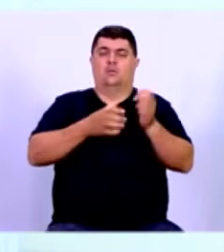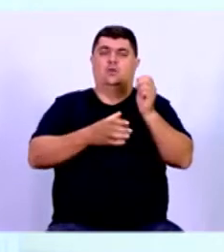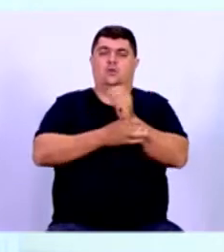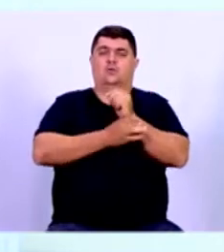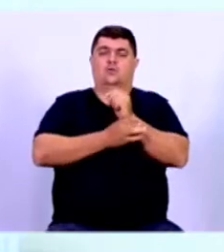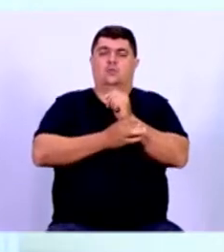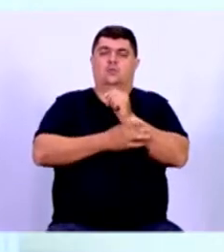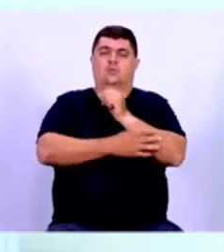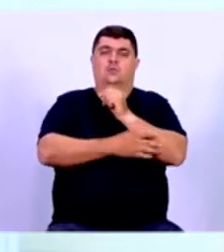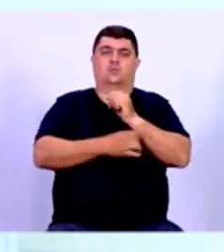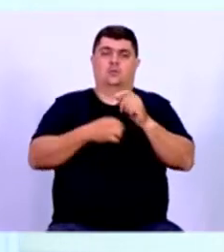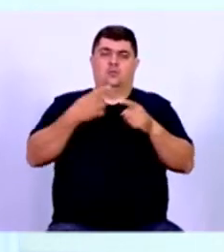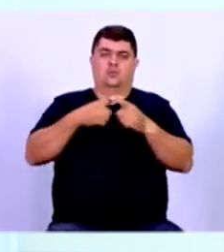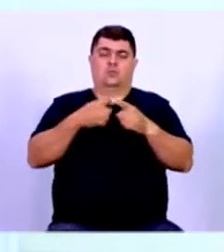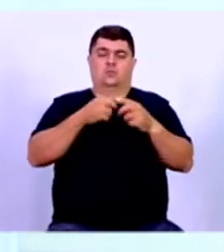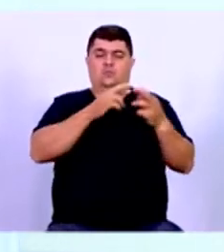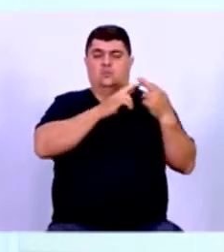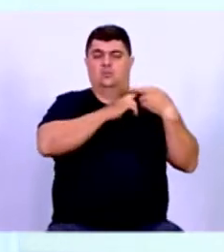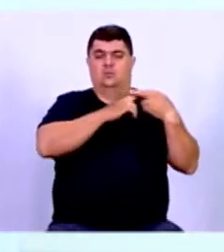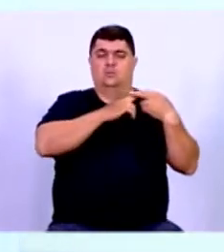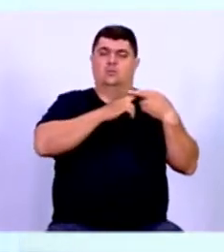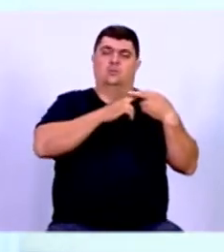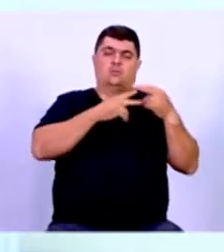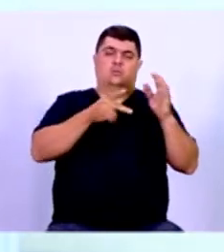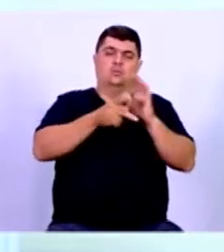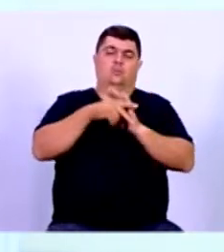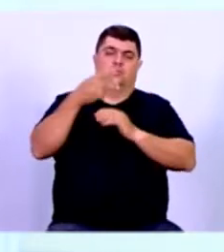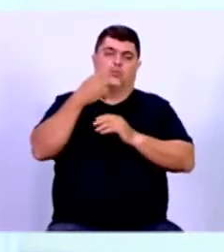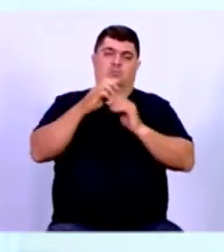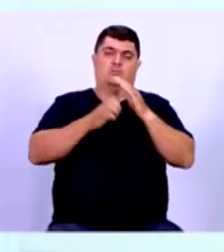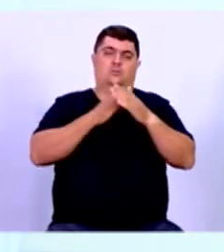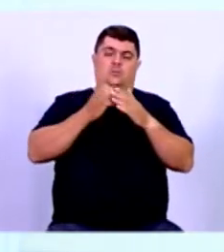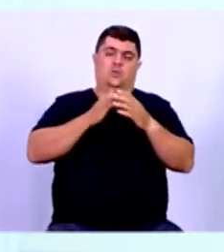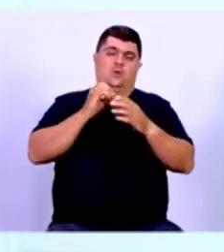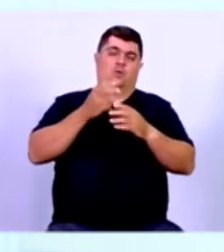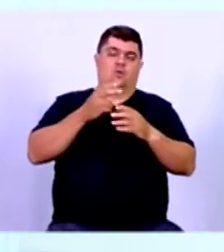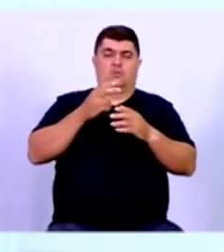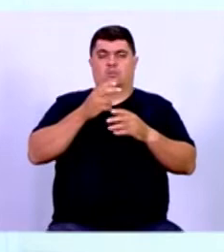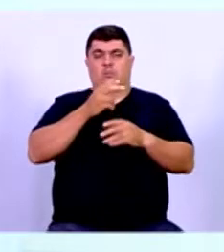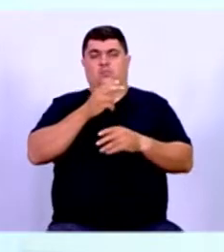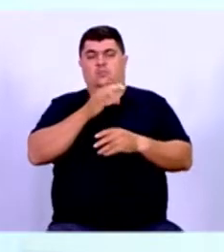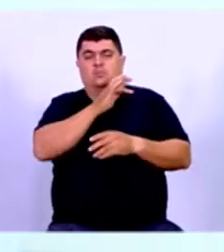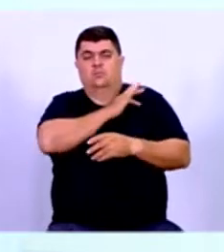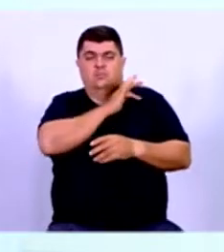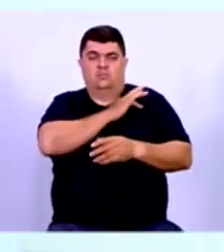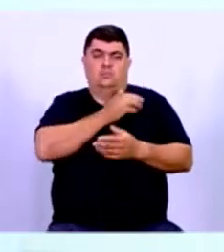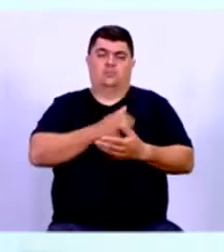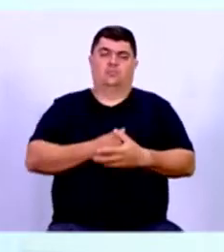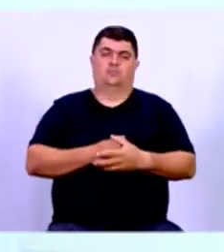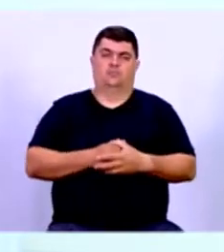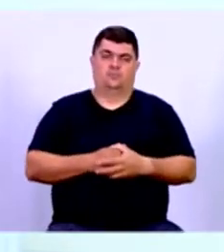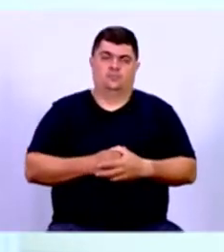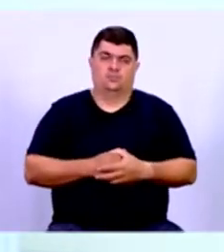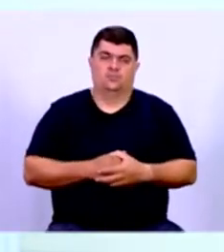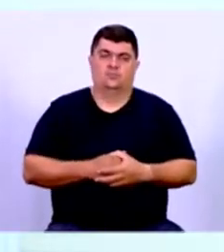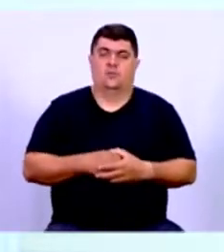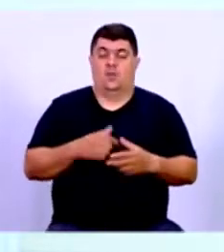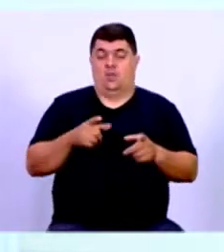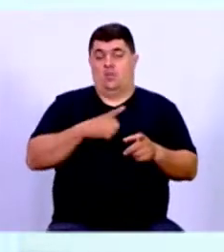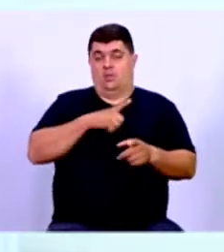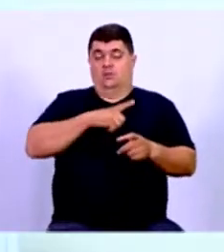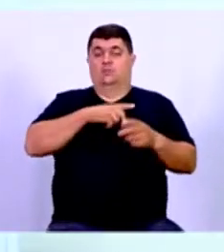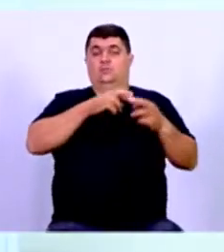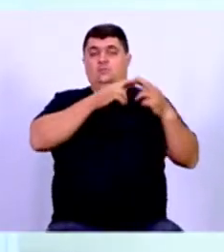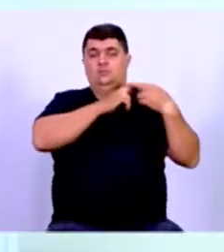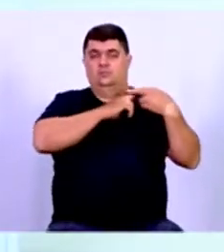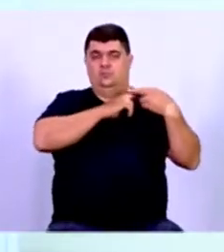justamente para isso, porque está sob a responsabilidade dessa instituição, ou da instituição de ensino, ou da empresa concedente. E como ela assume a